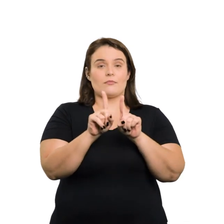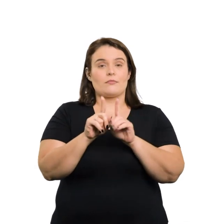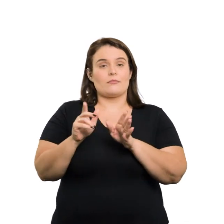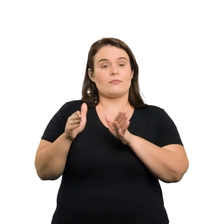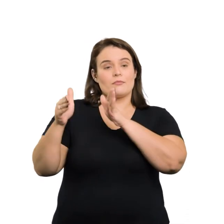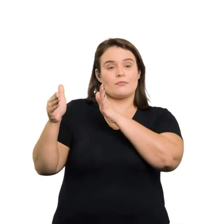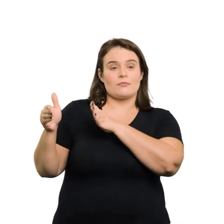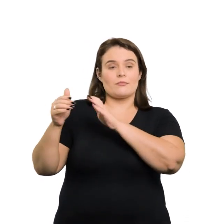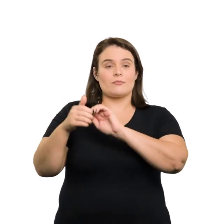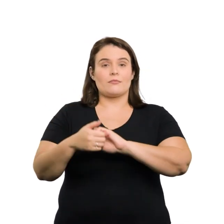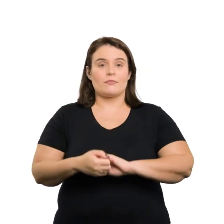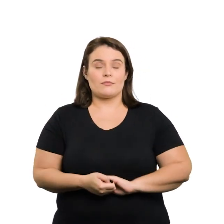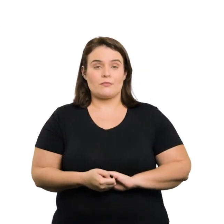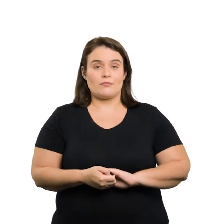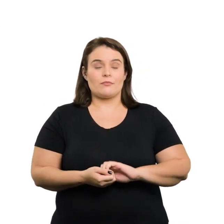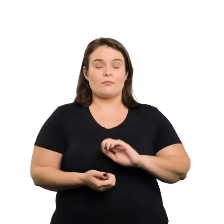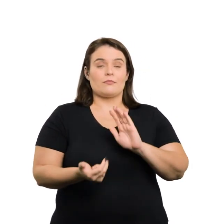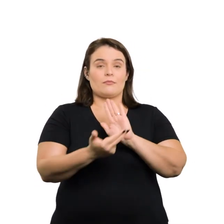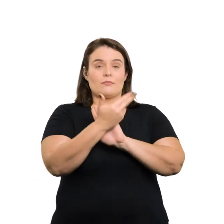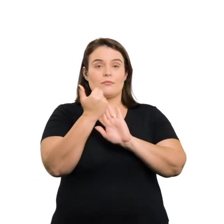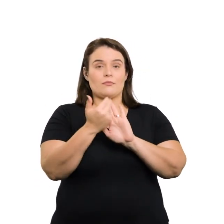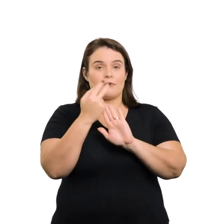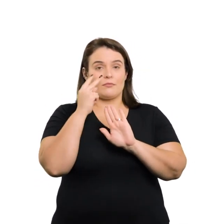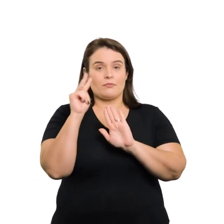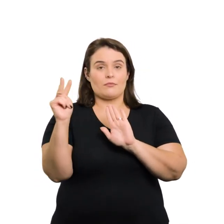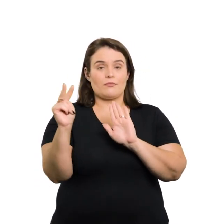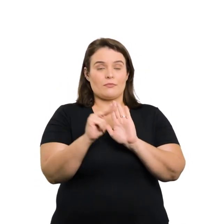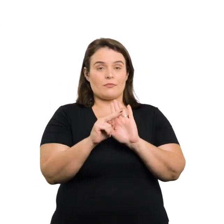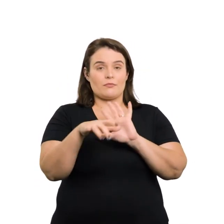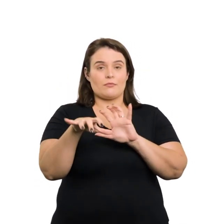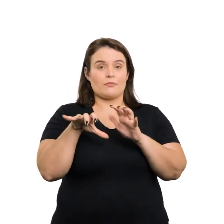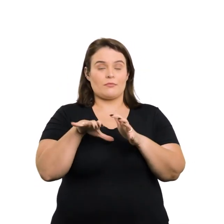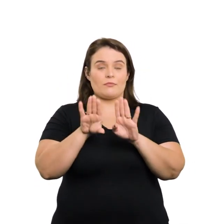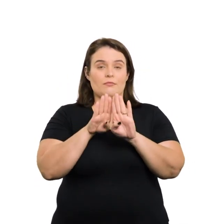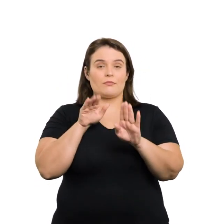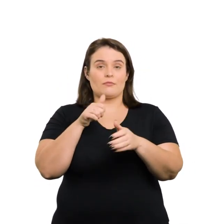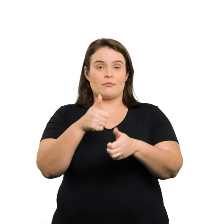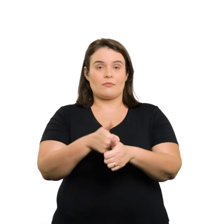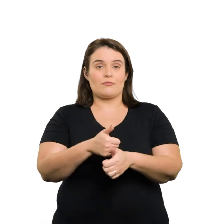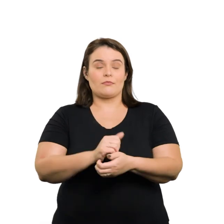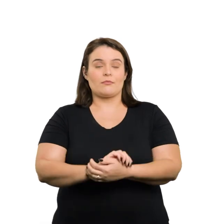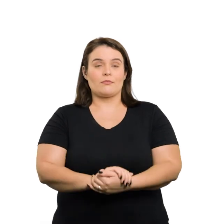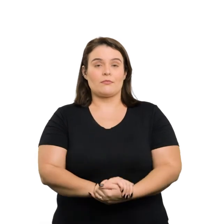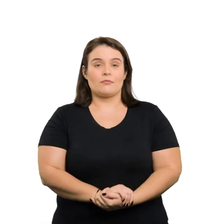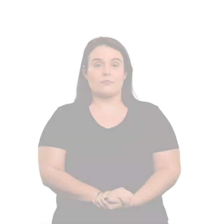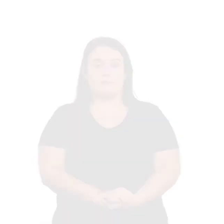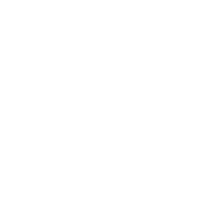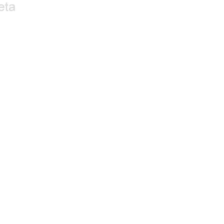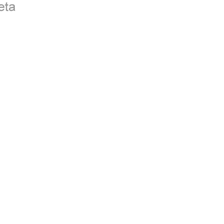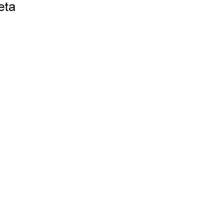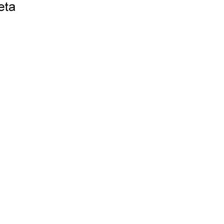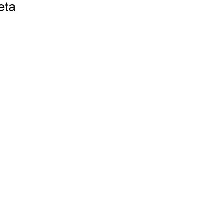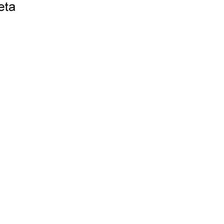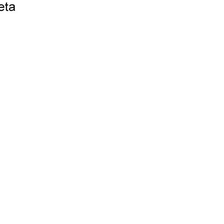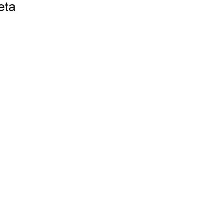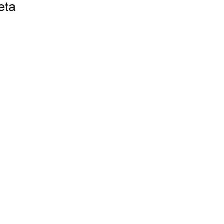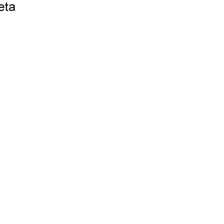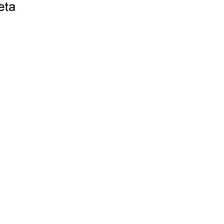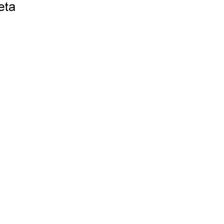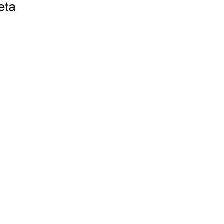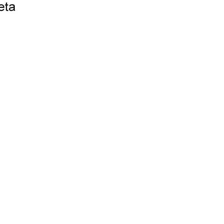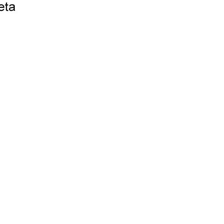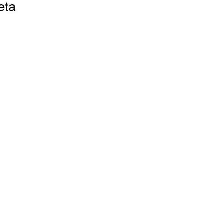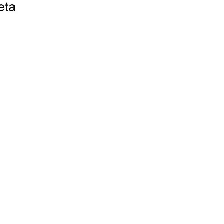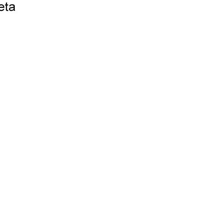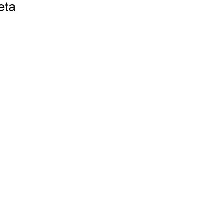frontal e lateral. Ver ilustração no item Área de aproximação à porta. A